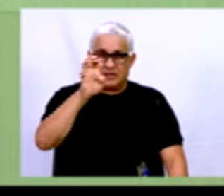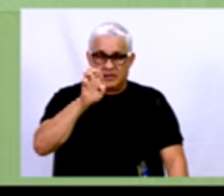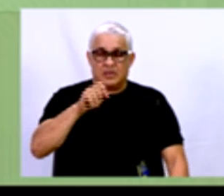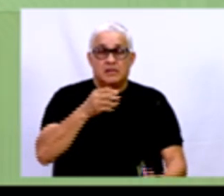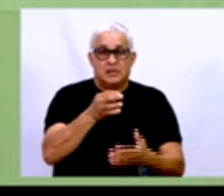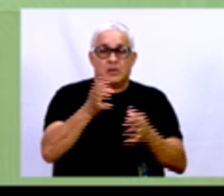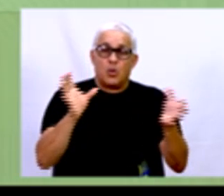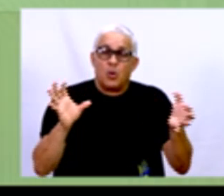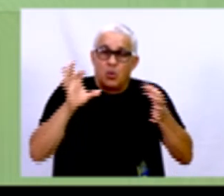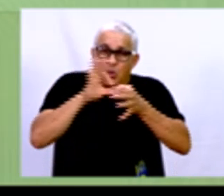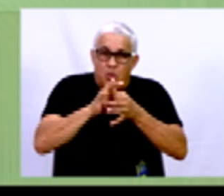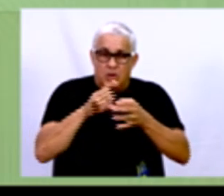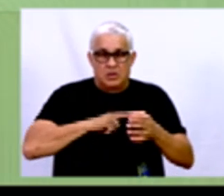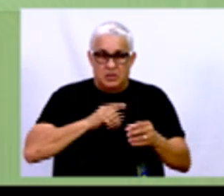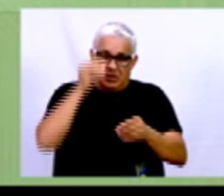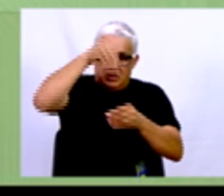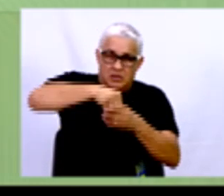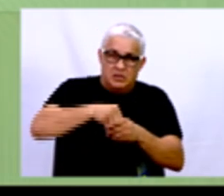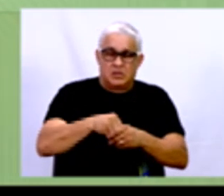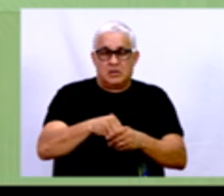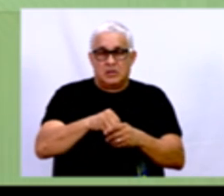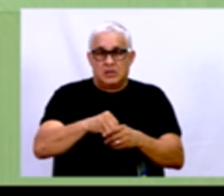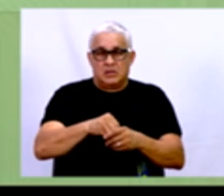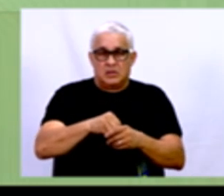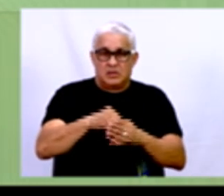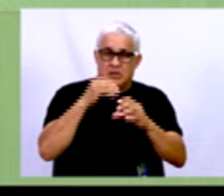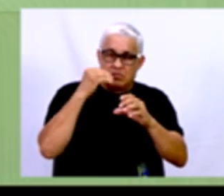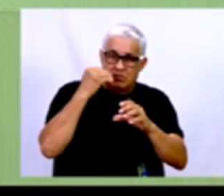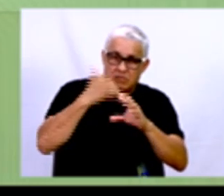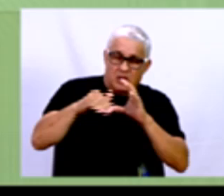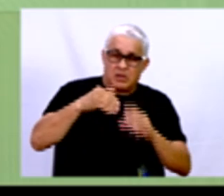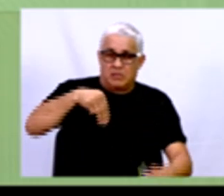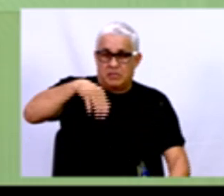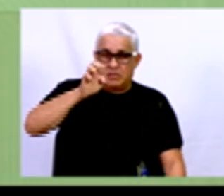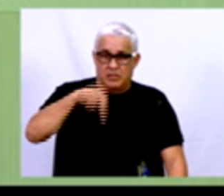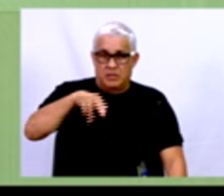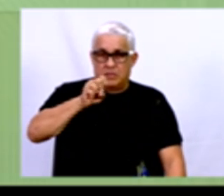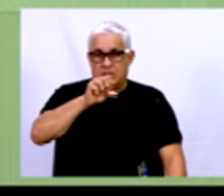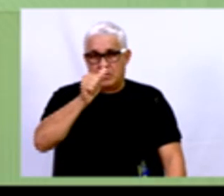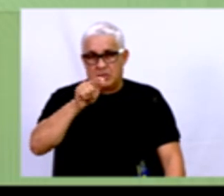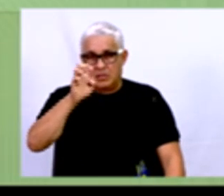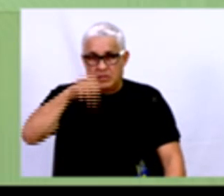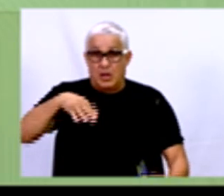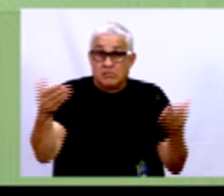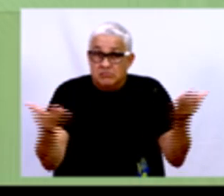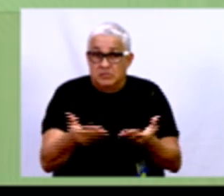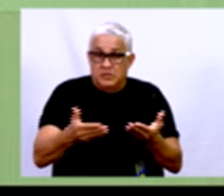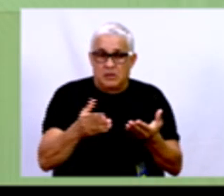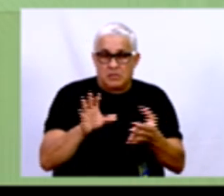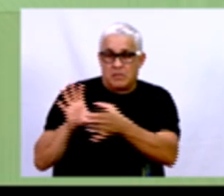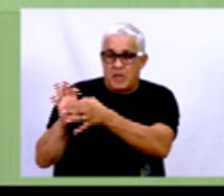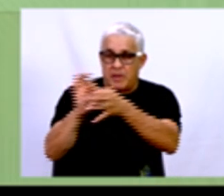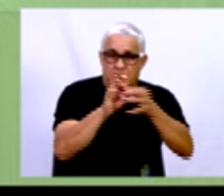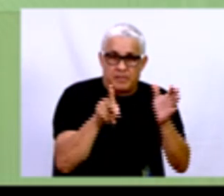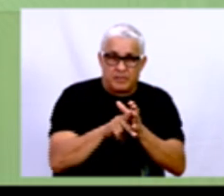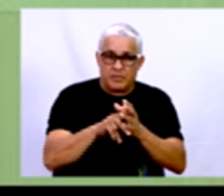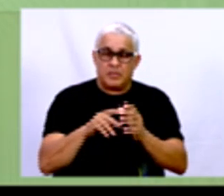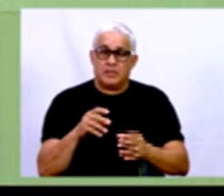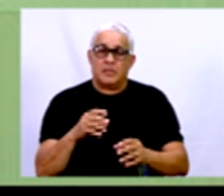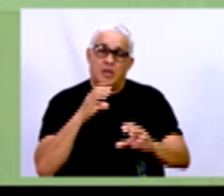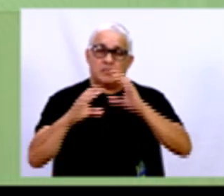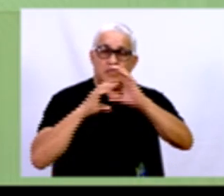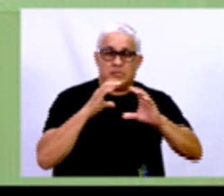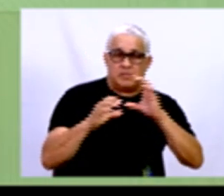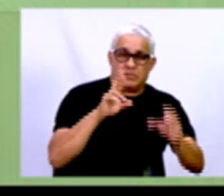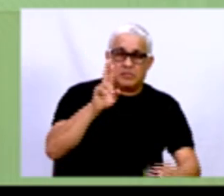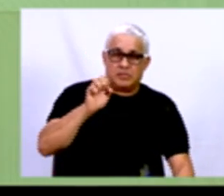contexto que está inserida essa mensagem. Então, a minha mensagem agora, nesse momento, é os elementos da comunicação. E o referente é